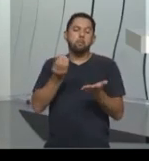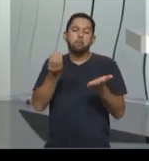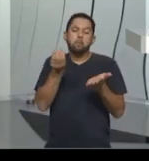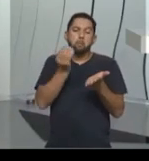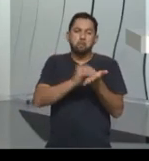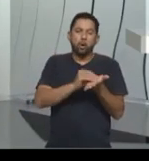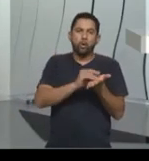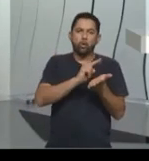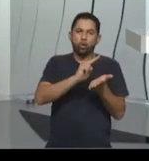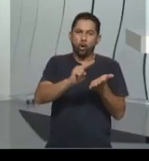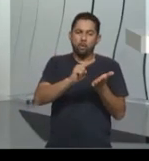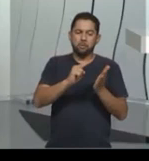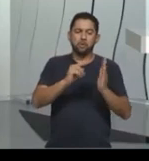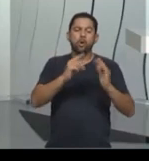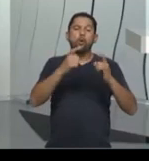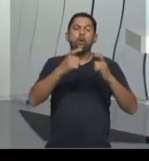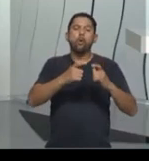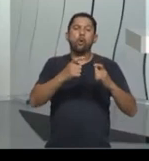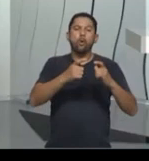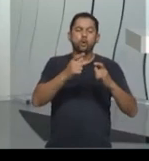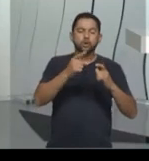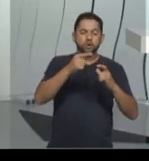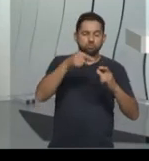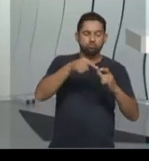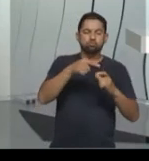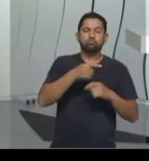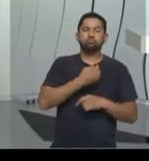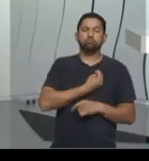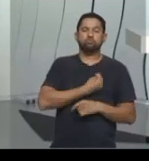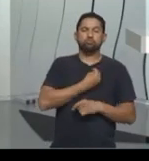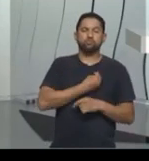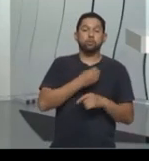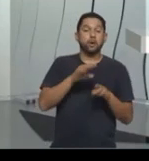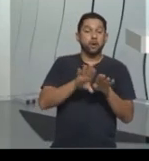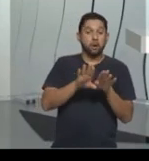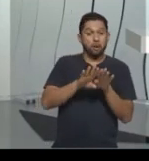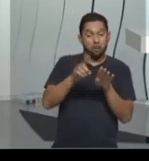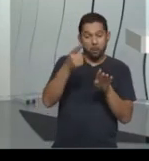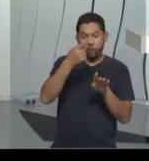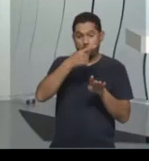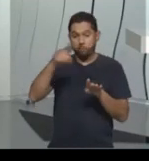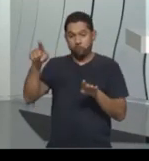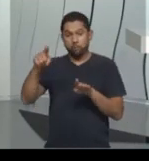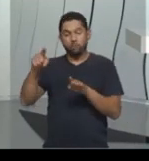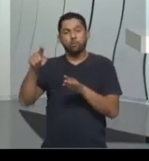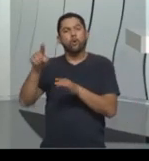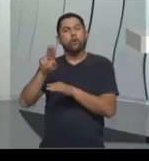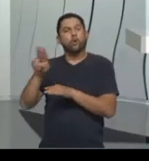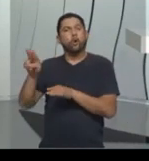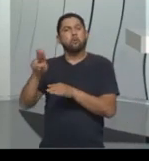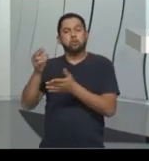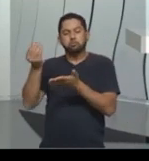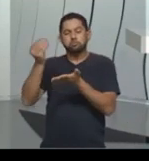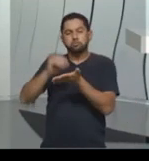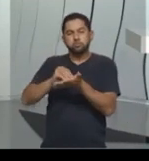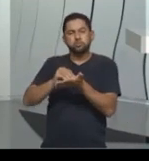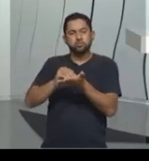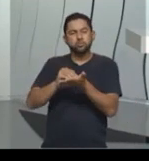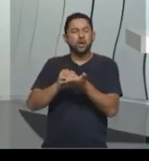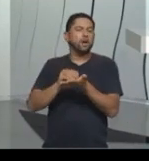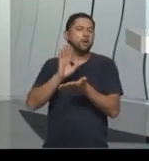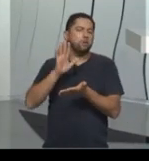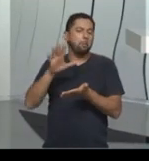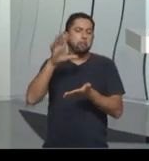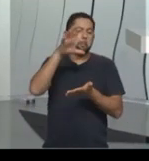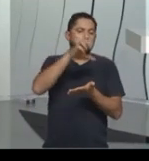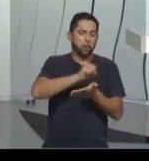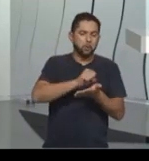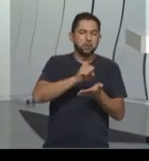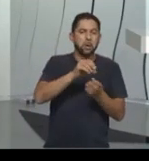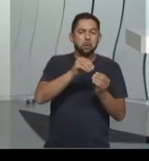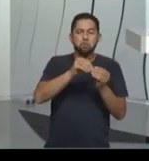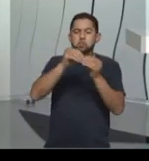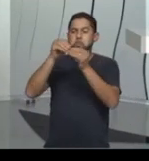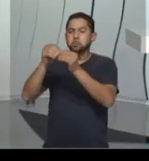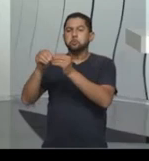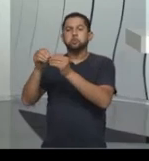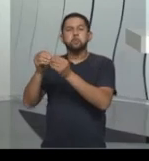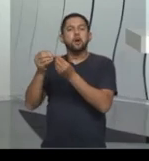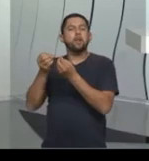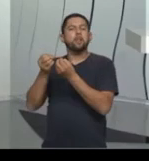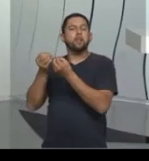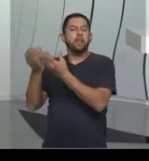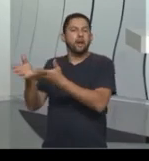endereço e ele vai dar essa determinação do lugar, a rua que ele vai passar, o caminho que ele vai, né, que ele vai seguir para chegar no seu destino